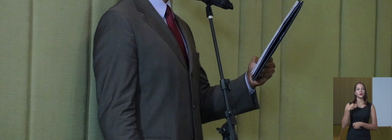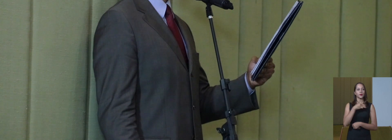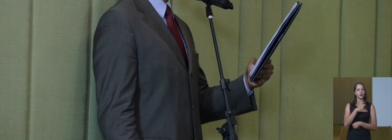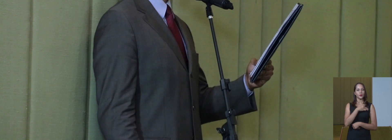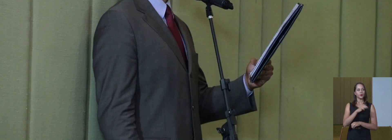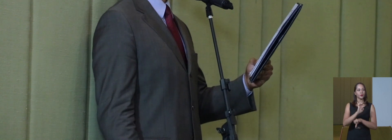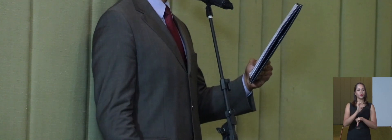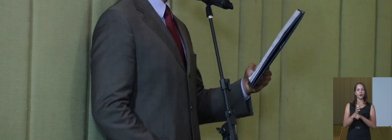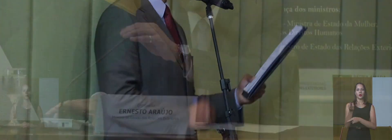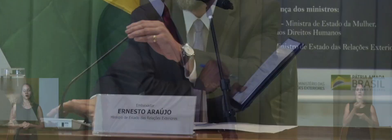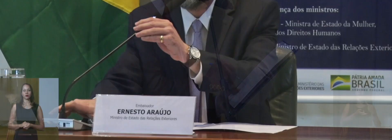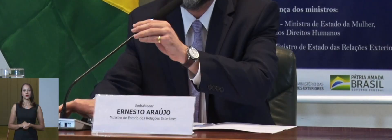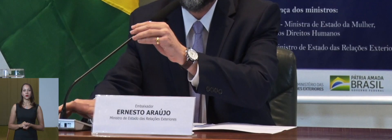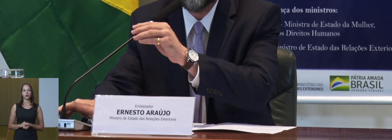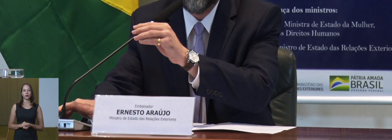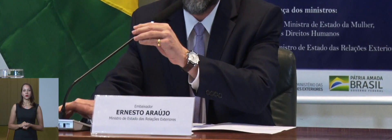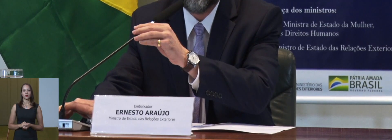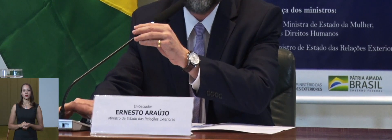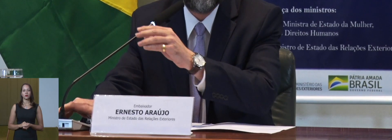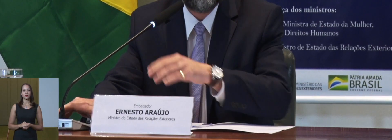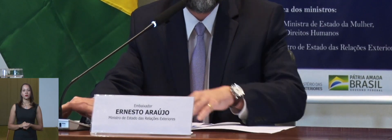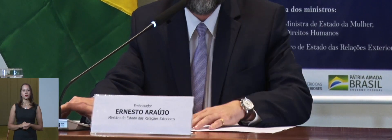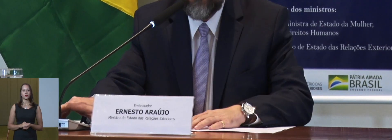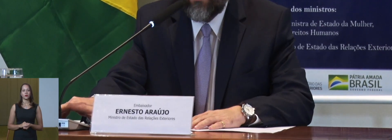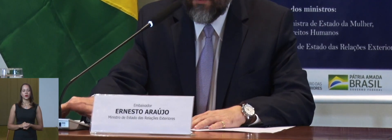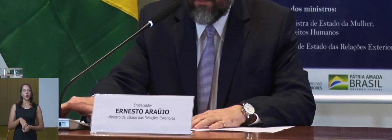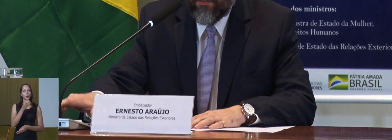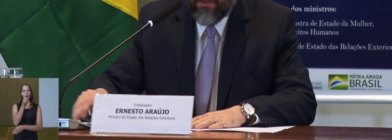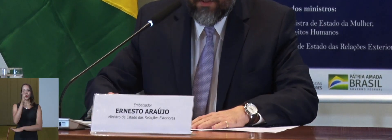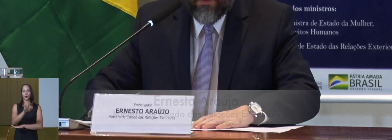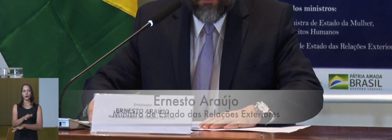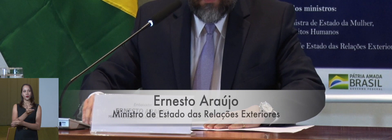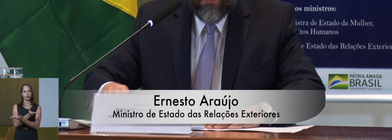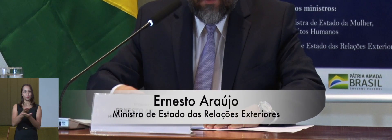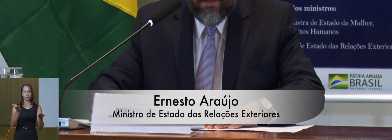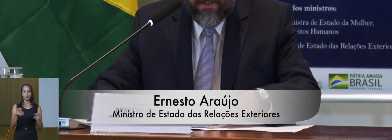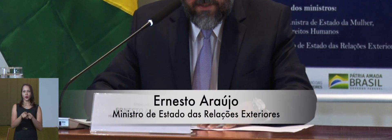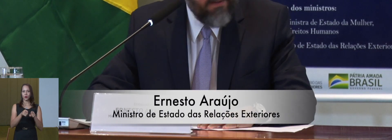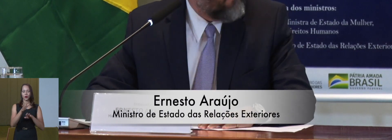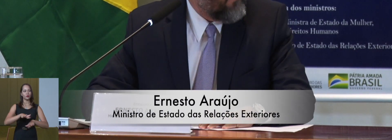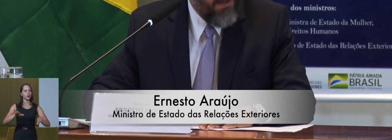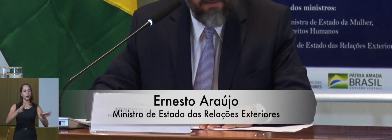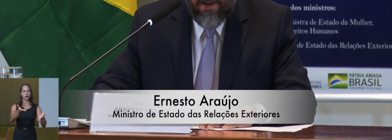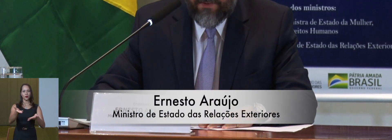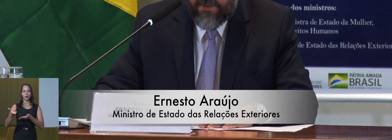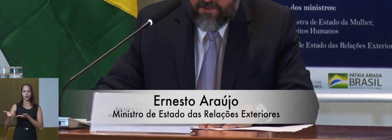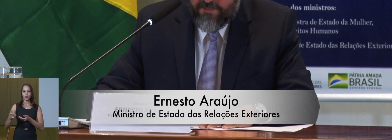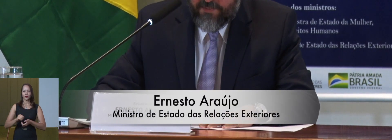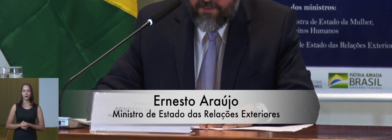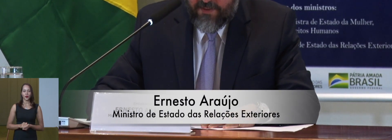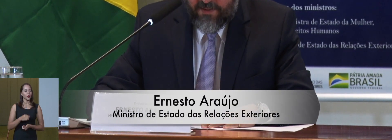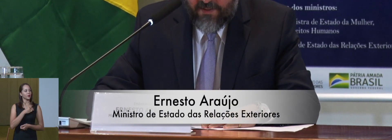das Relações Exteriores. Muito boa tarde a todos, muito bem-vindos. Querida ministra Damaris